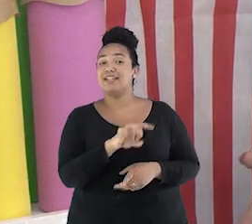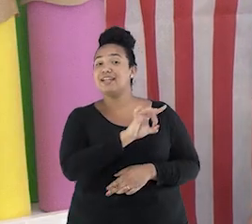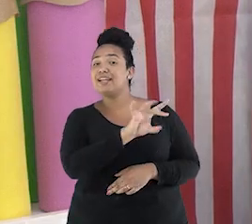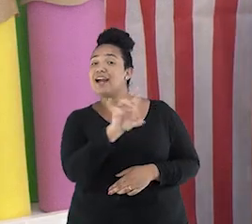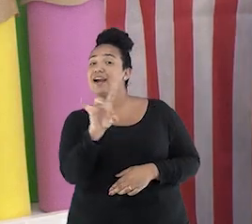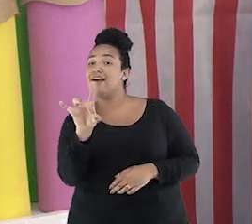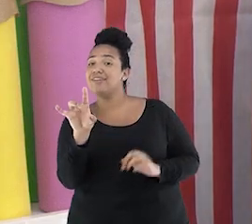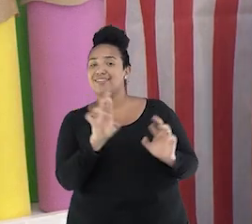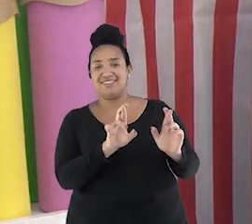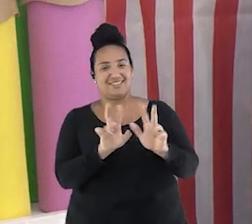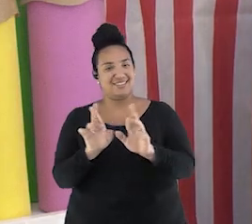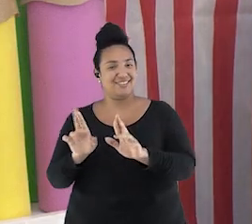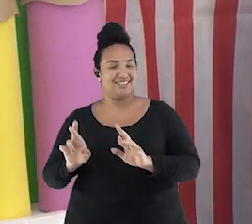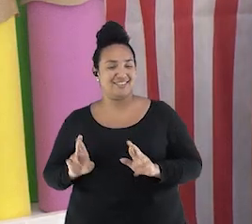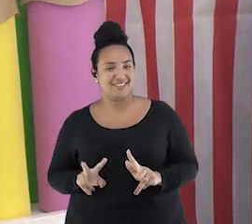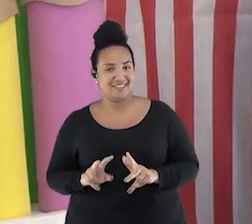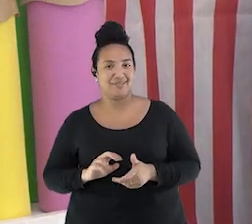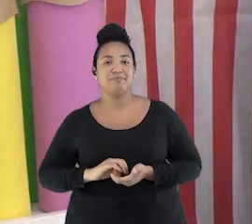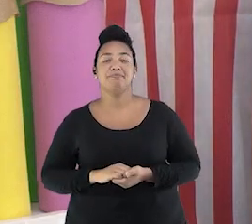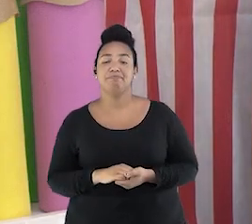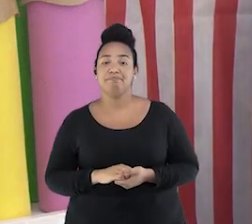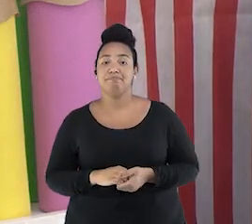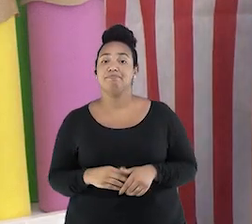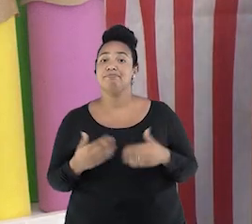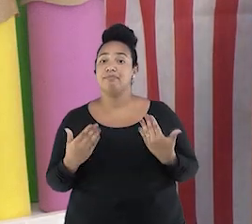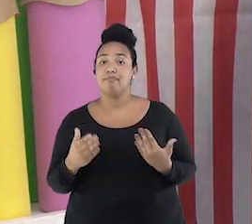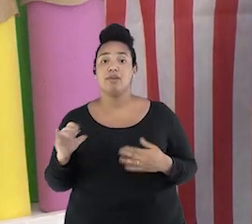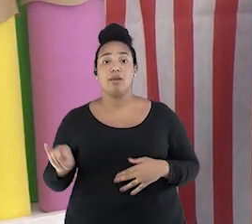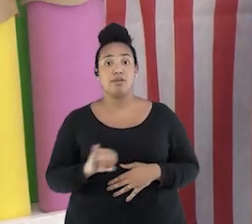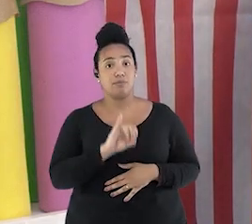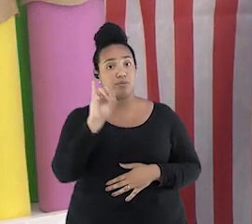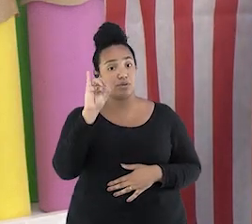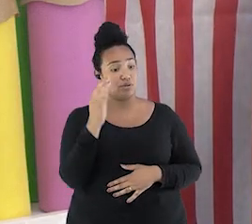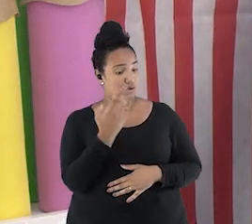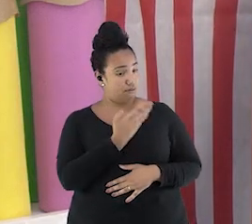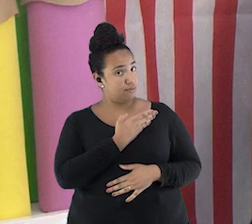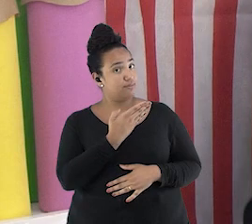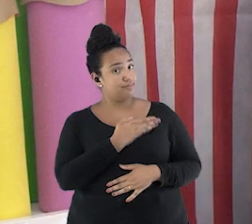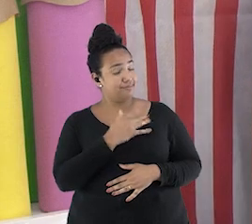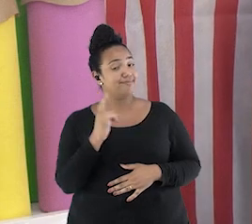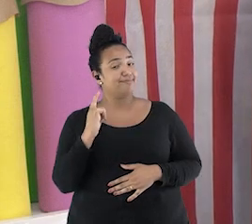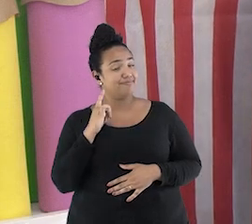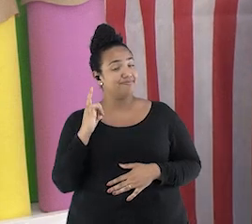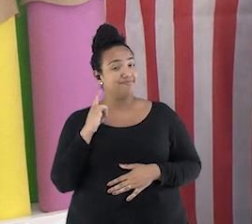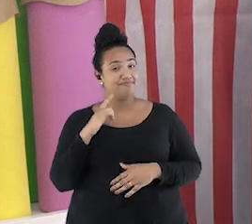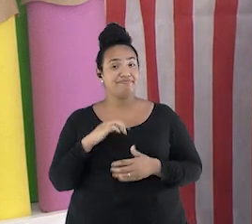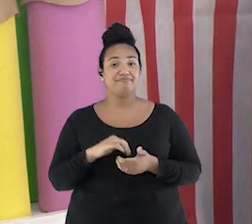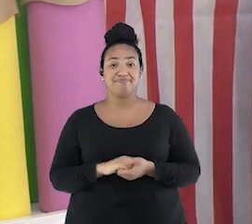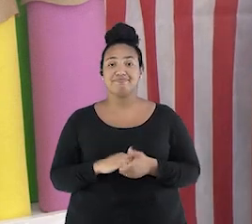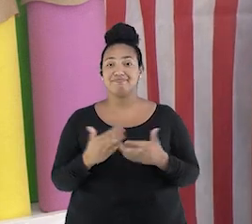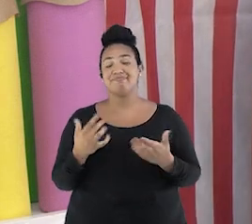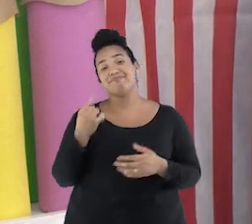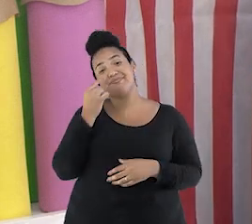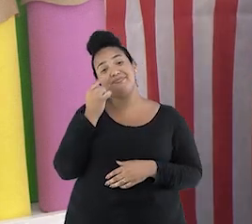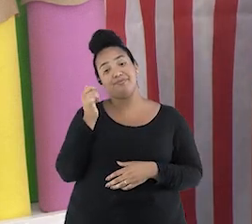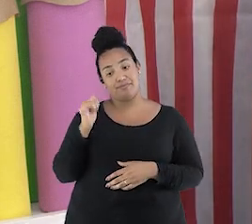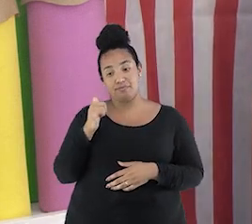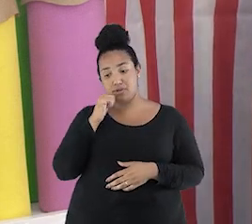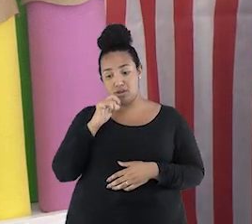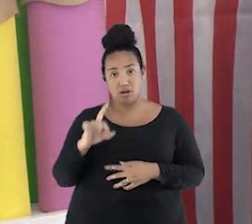ninguém. Como é importante também ter amigos, né? A Lúcia conseguiu ter a